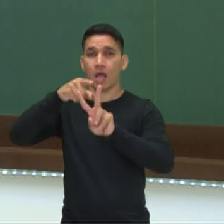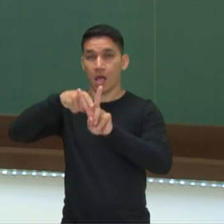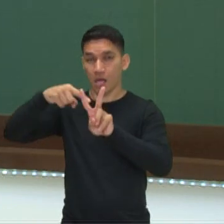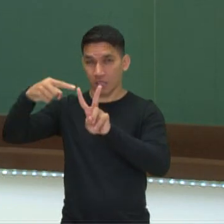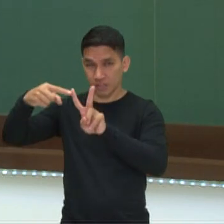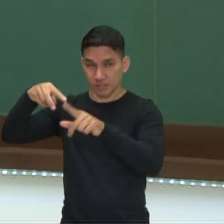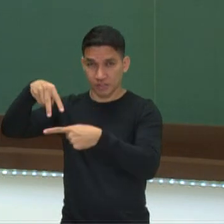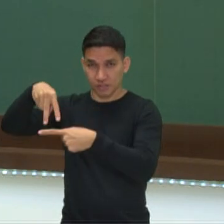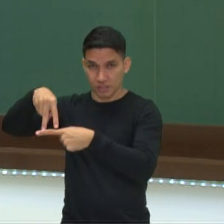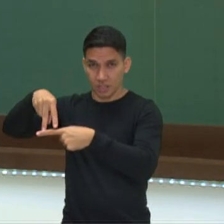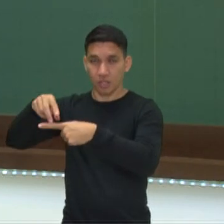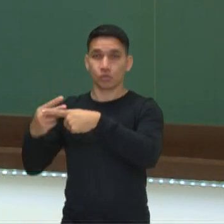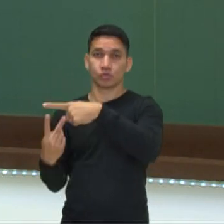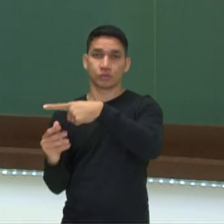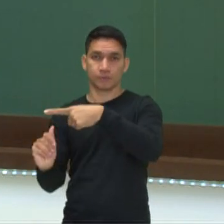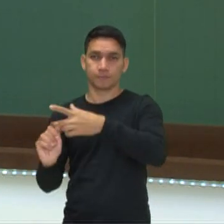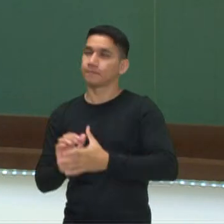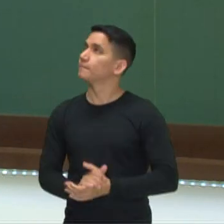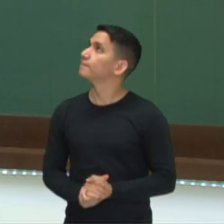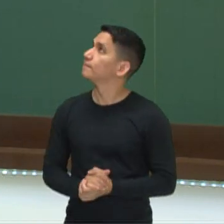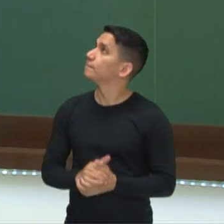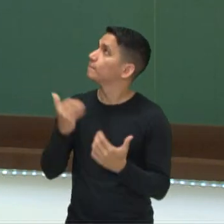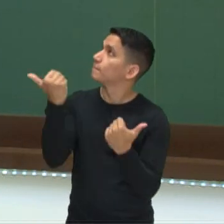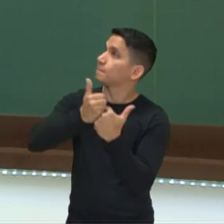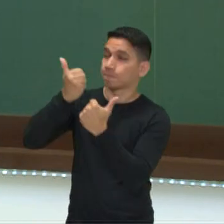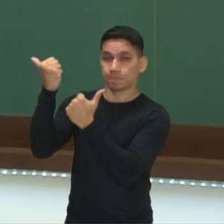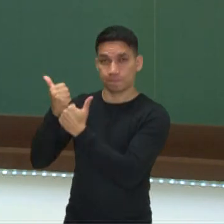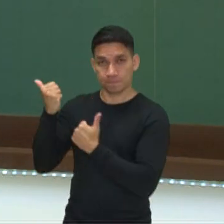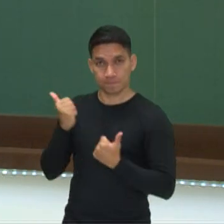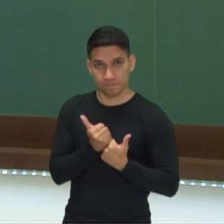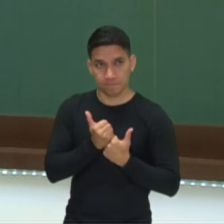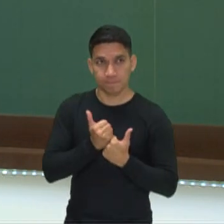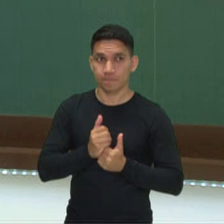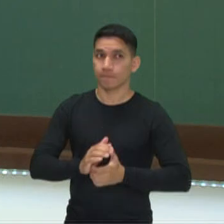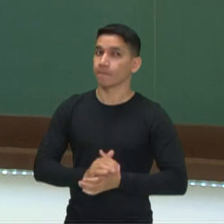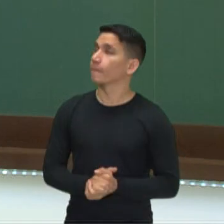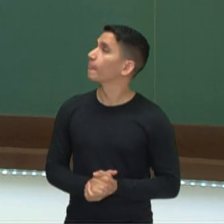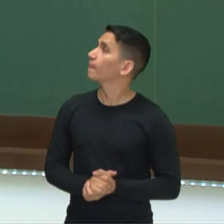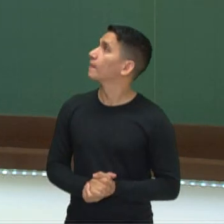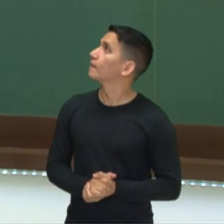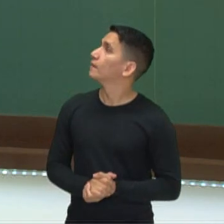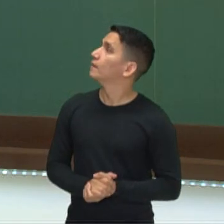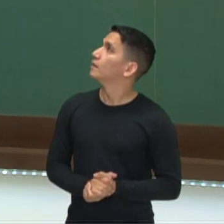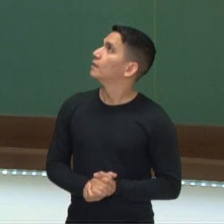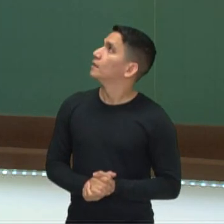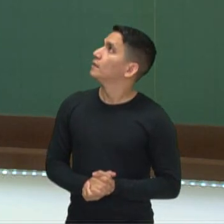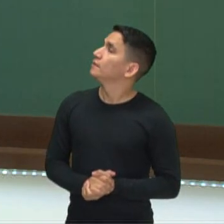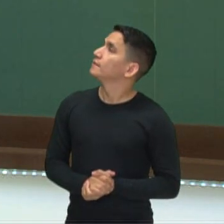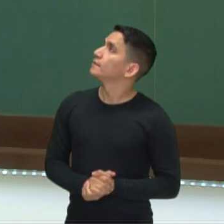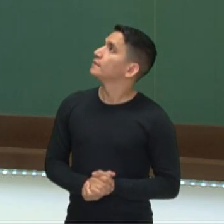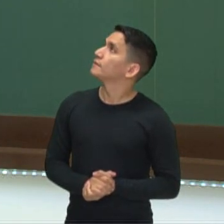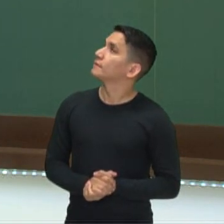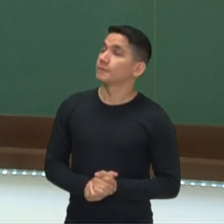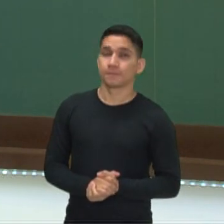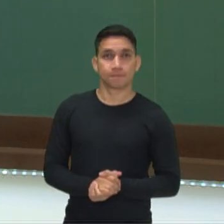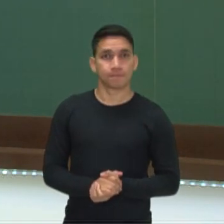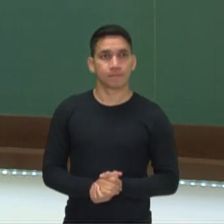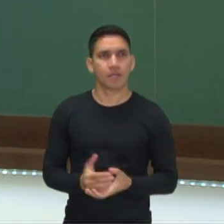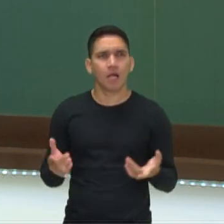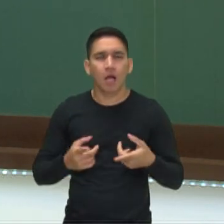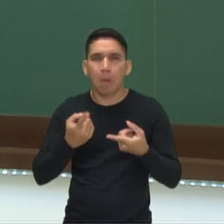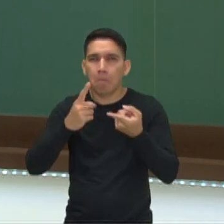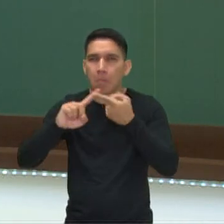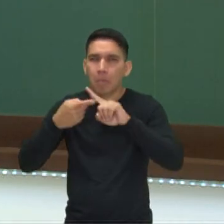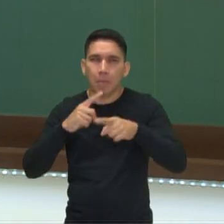2A. O B é 0, o delta 8.550 e o A 28,5. Então, multiplicando aqui